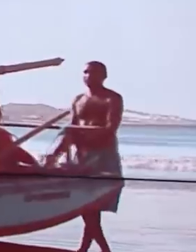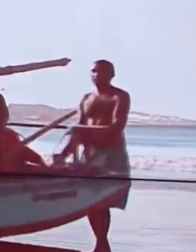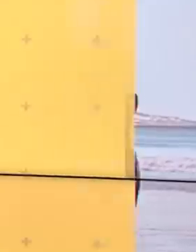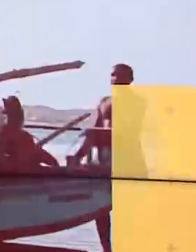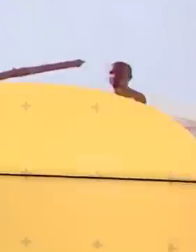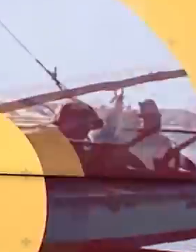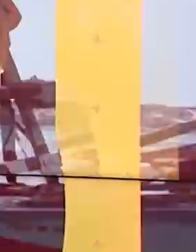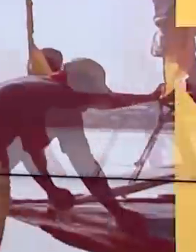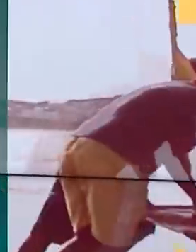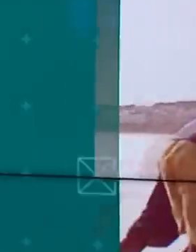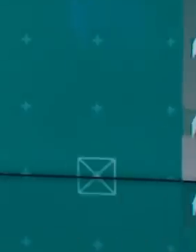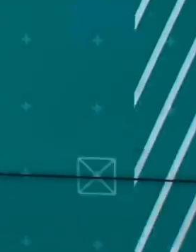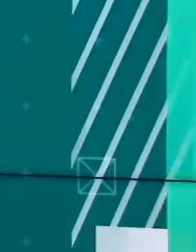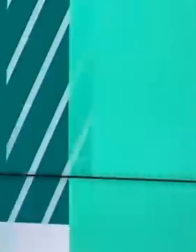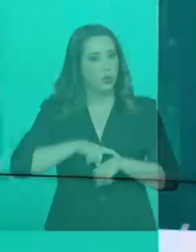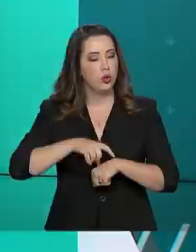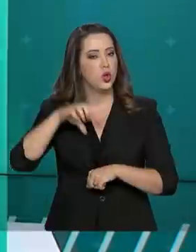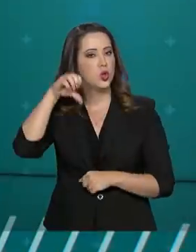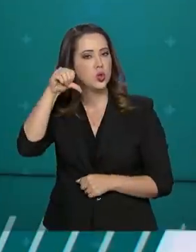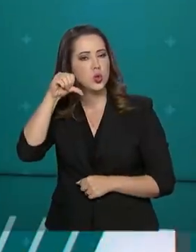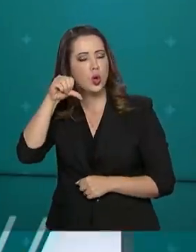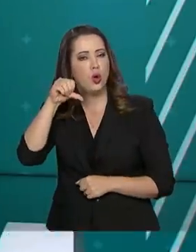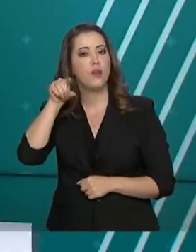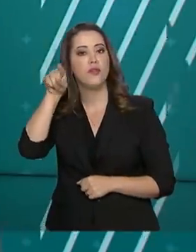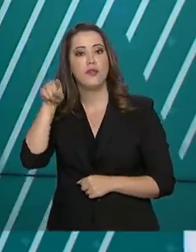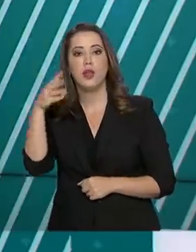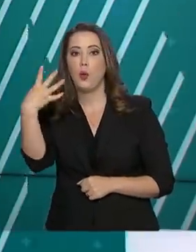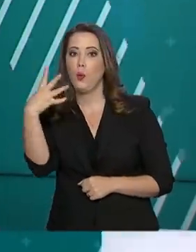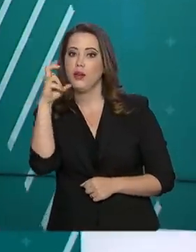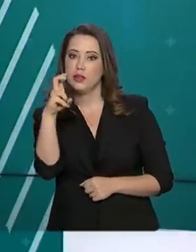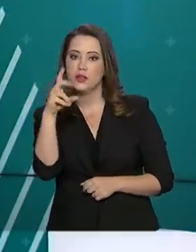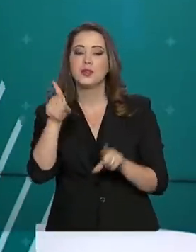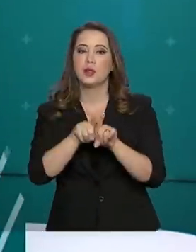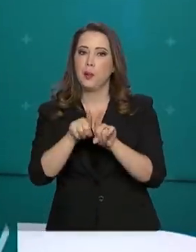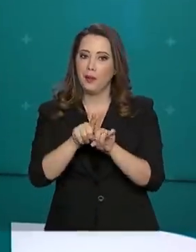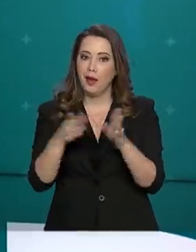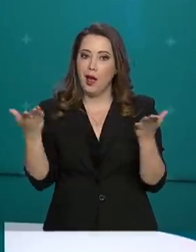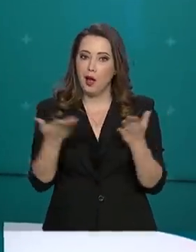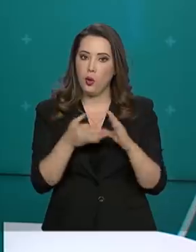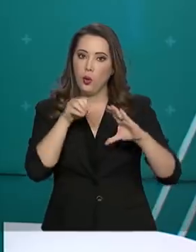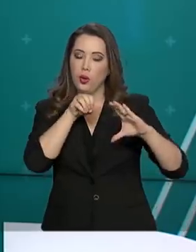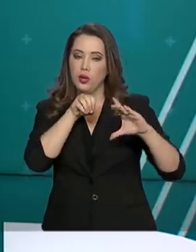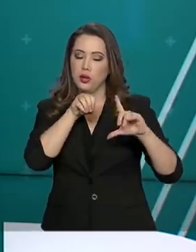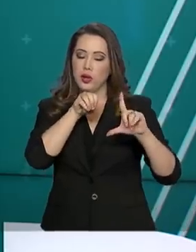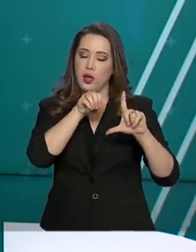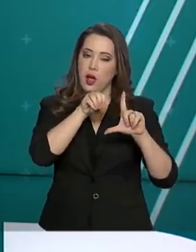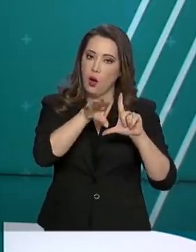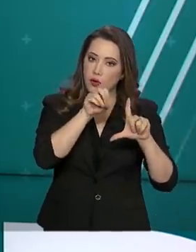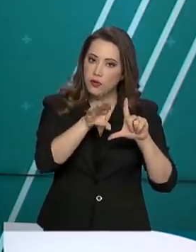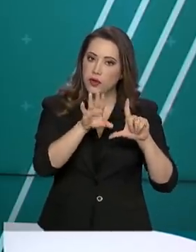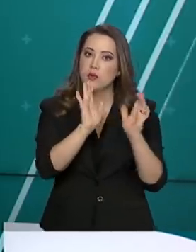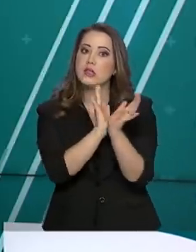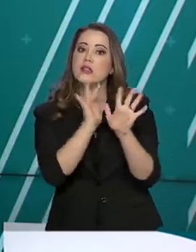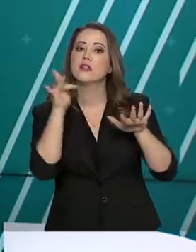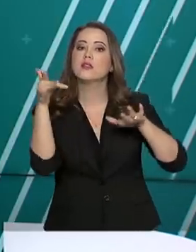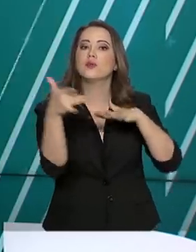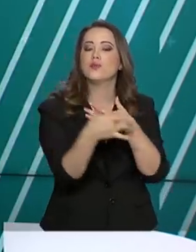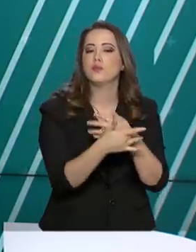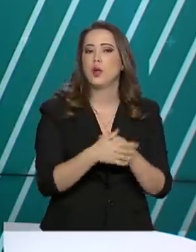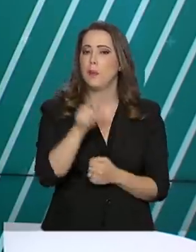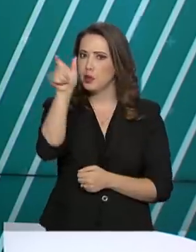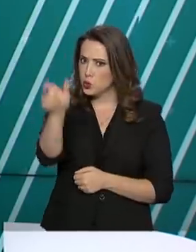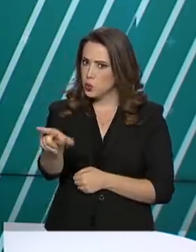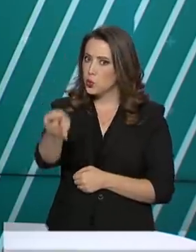são nove horas e 45 minutos estamos ao vivo também pelas redes sociais o trabalhador que optou pelo